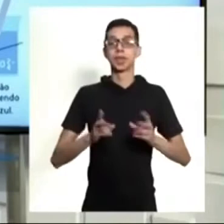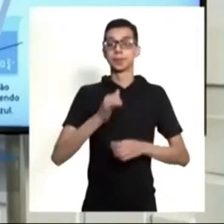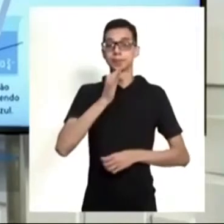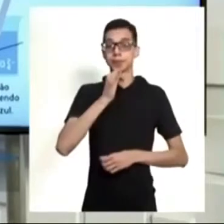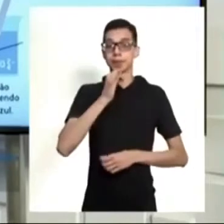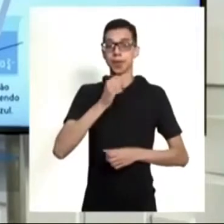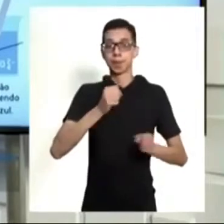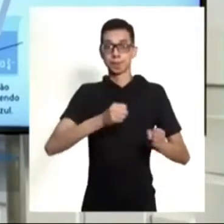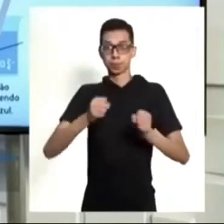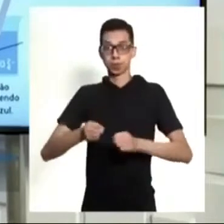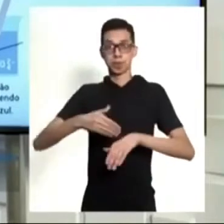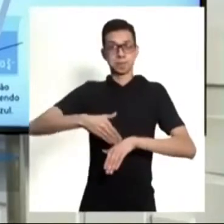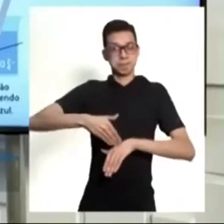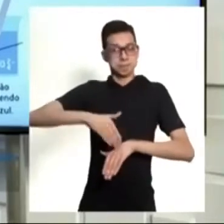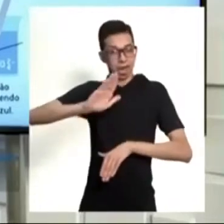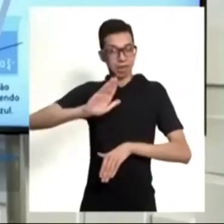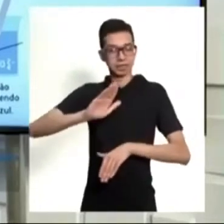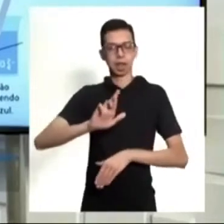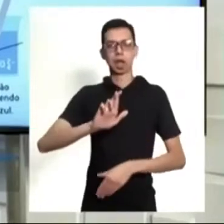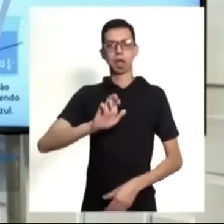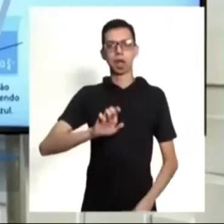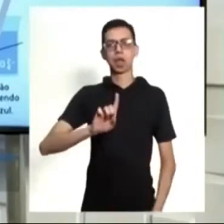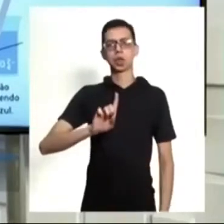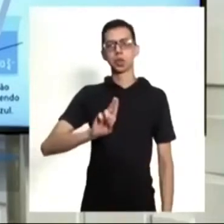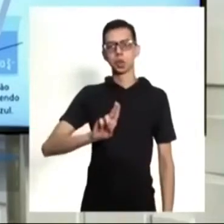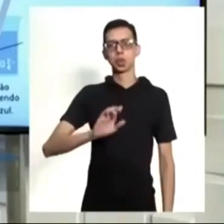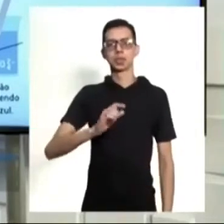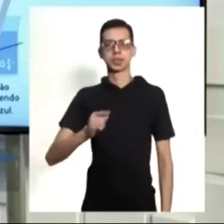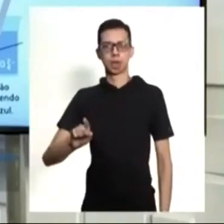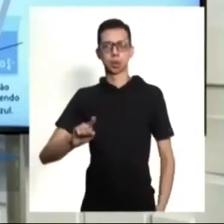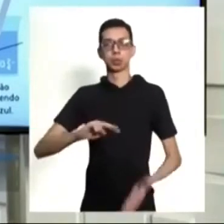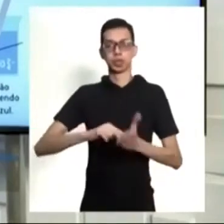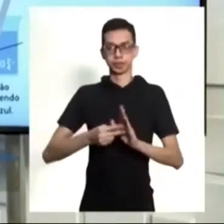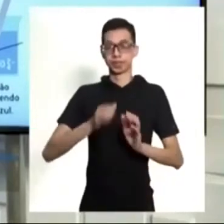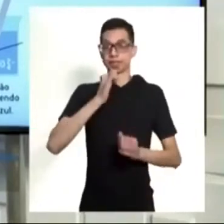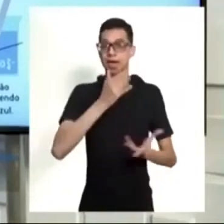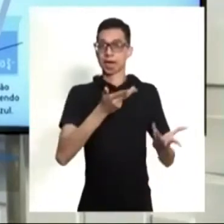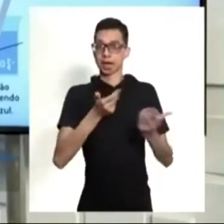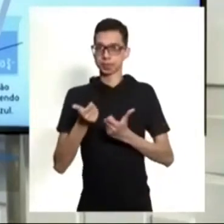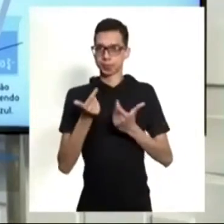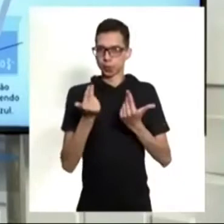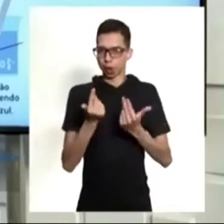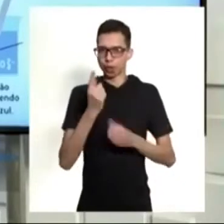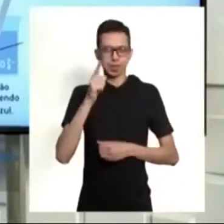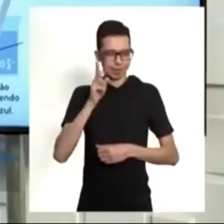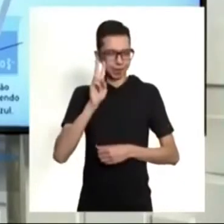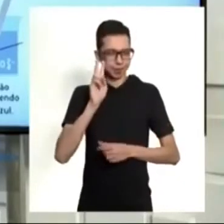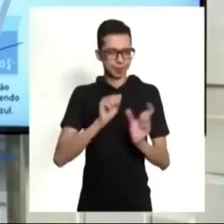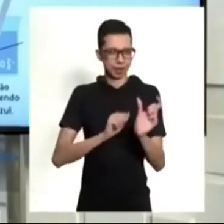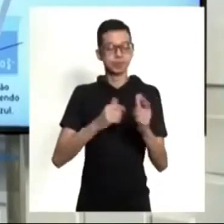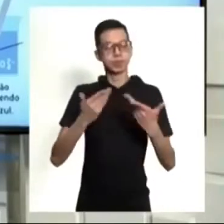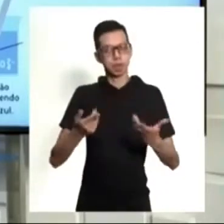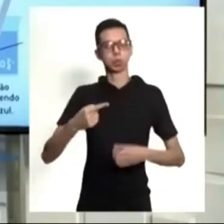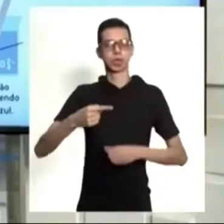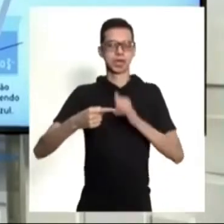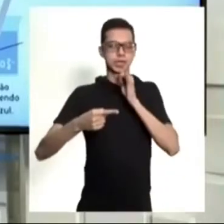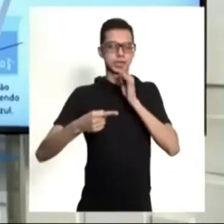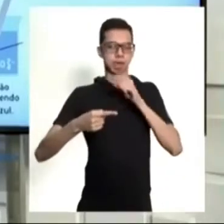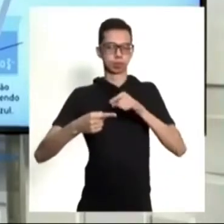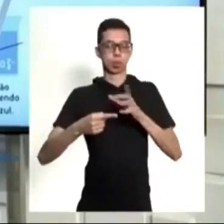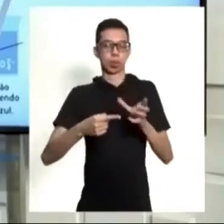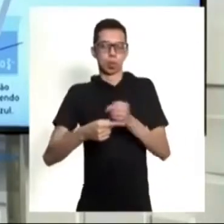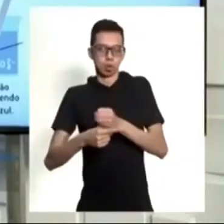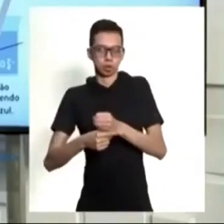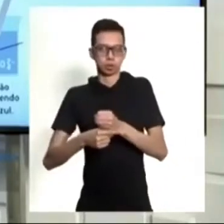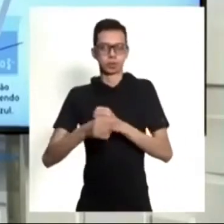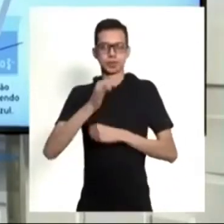maior potência de sofrer redução, galera, vai tender a sofrer redução. Você falou, Renner, mas como é que fica esse